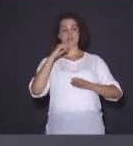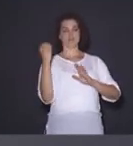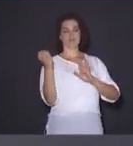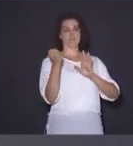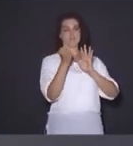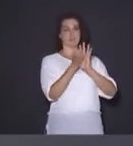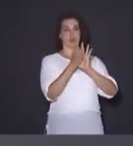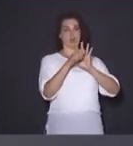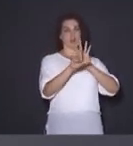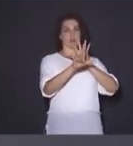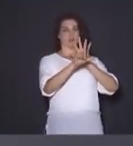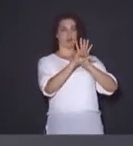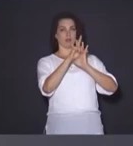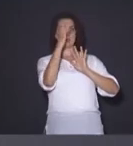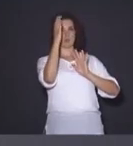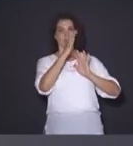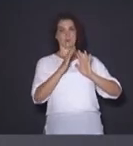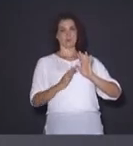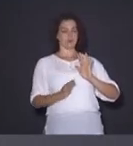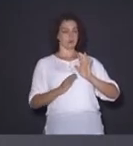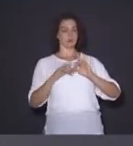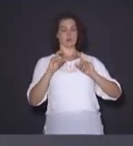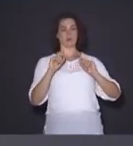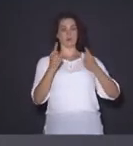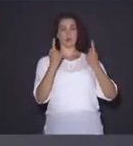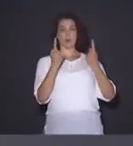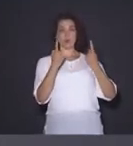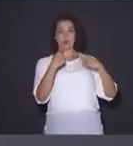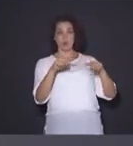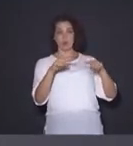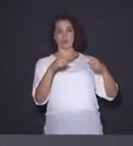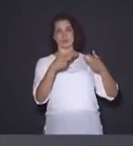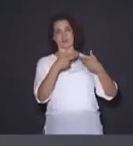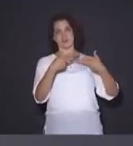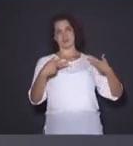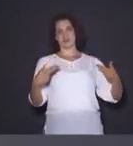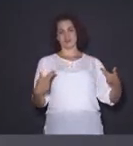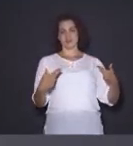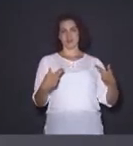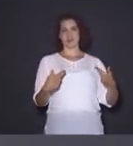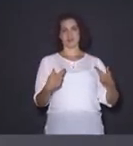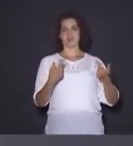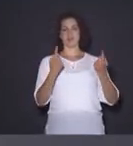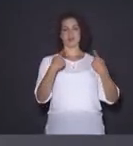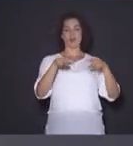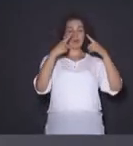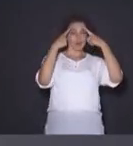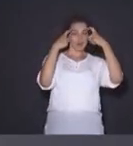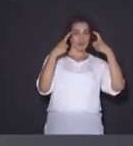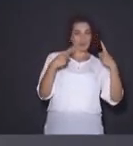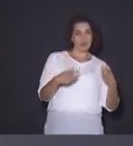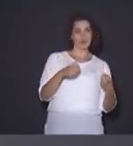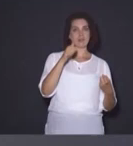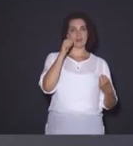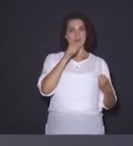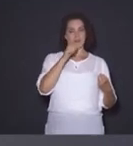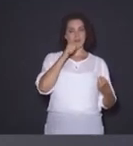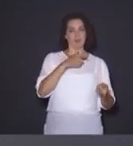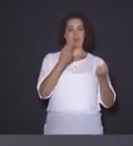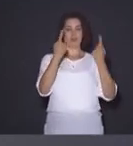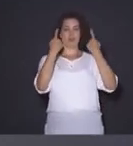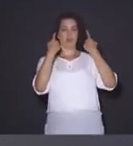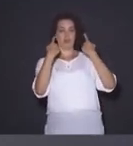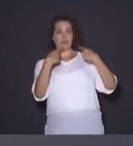brasileiros que é pra se enfrentar esse tipo de situação para enfrentar a violência contra a mulher para se enfrentar a desigualdade